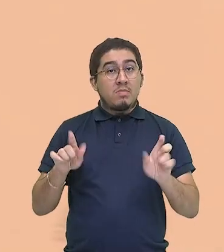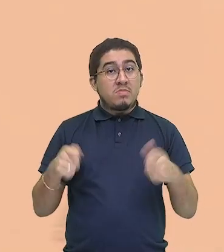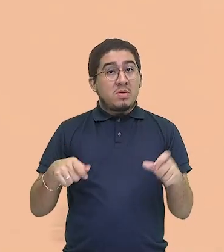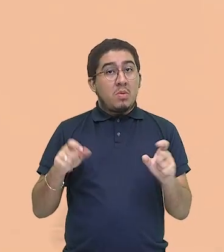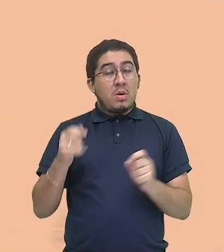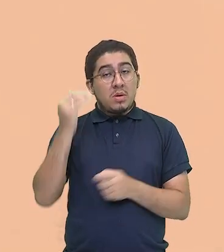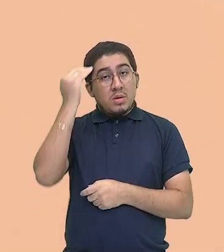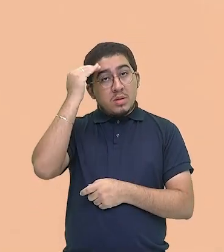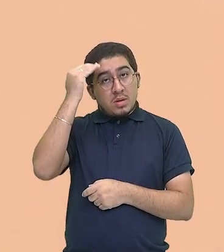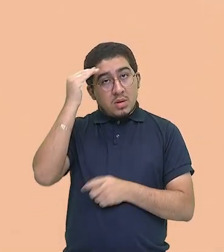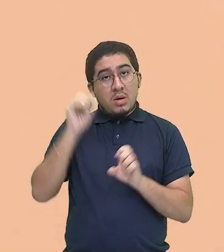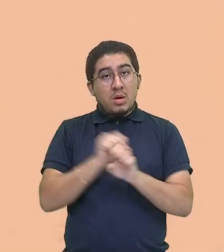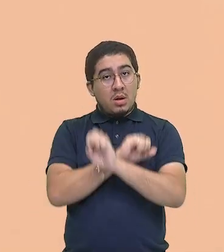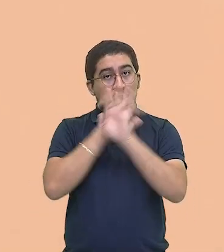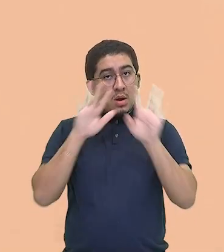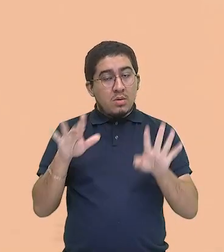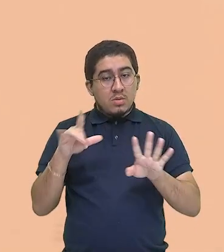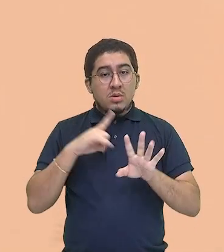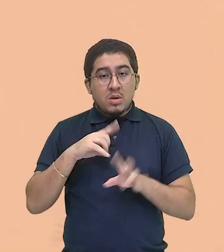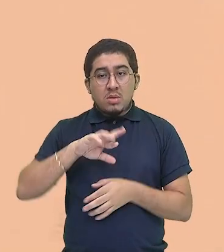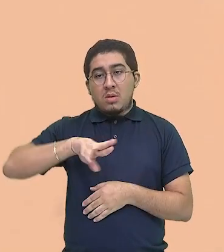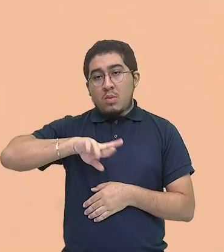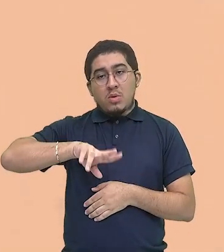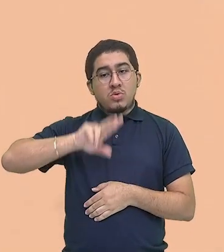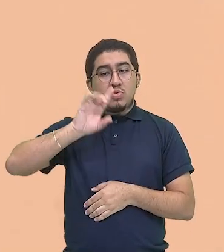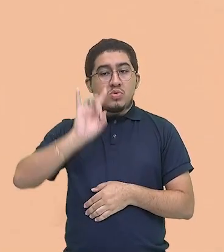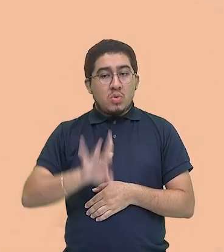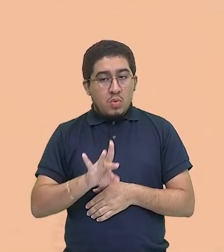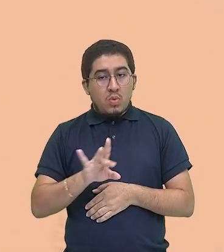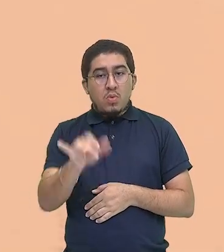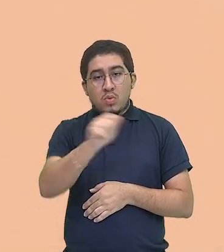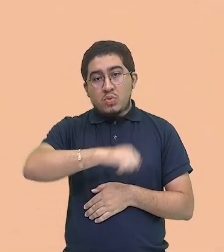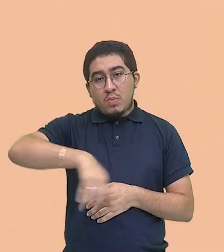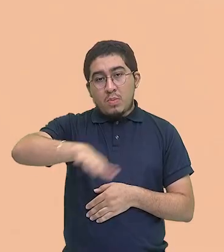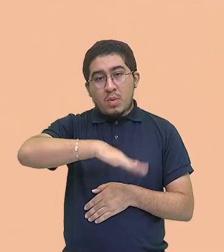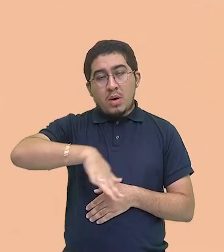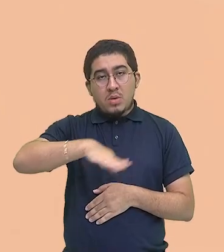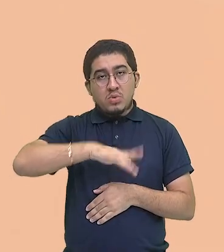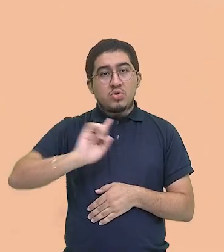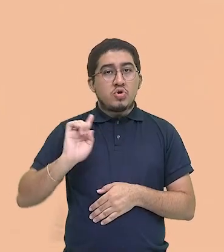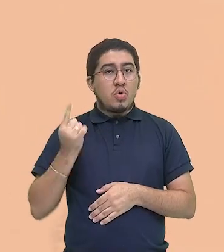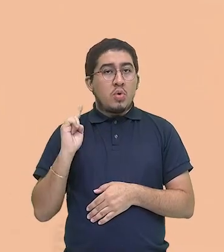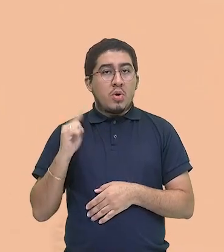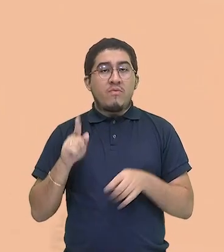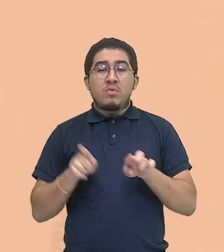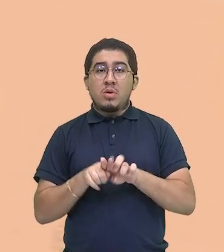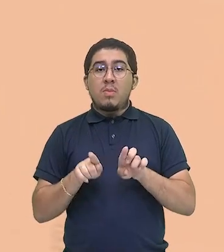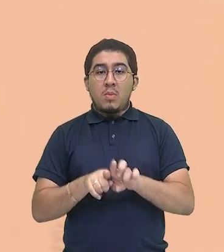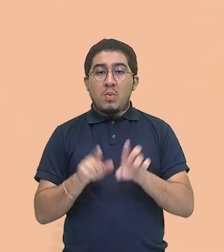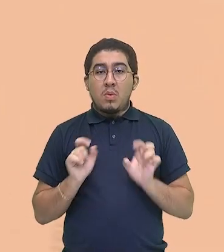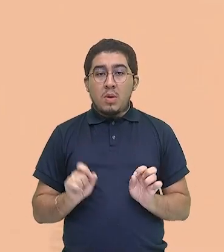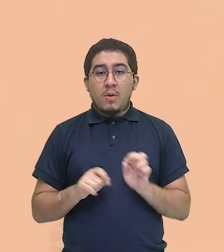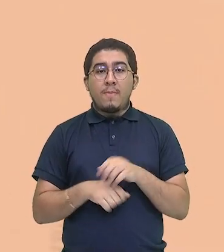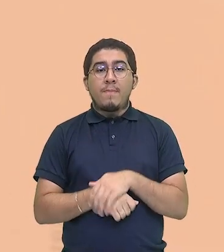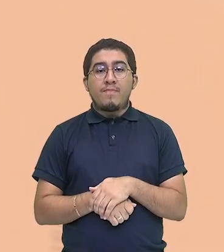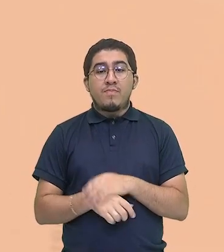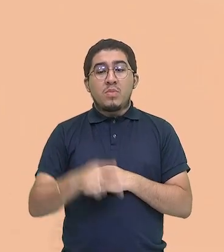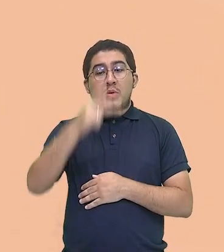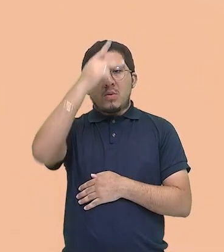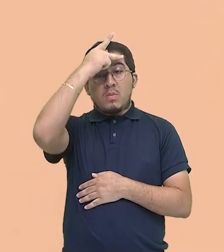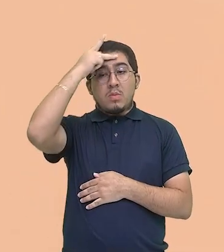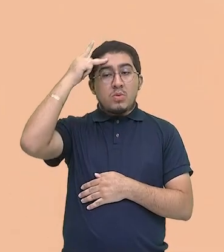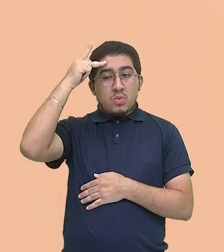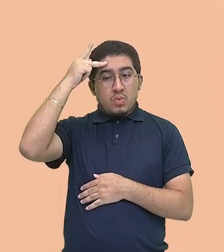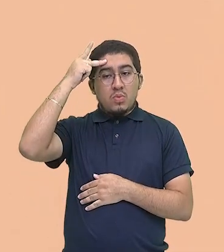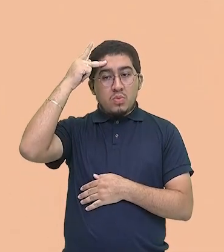eles levem em consideração não somente os espaços geográficos, mas também as